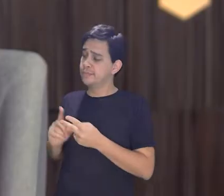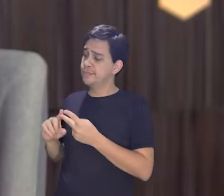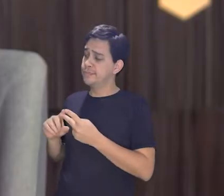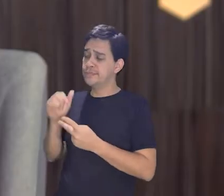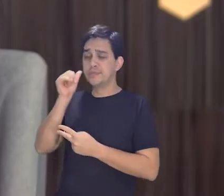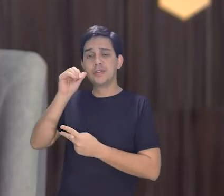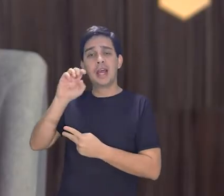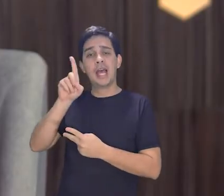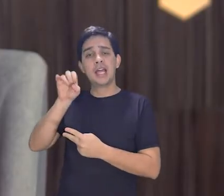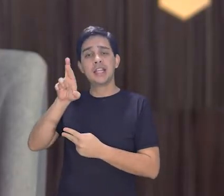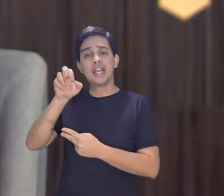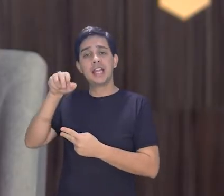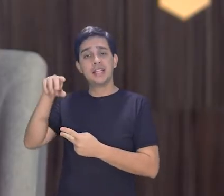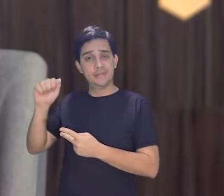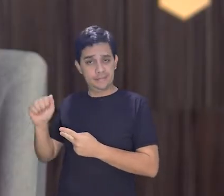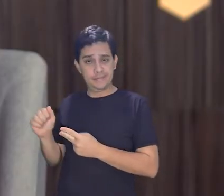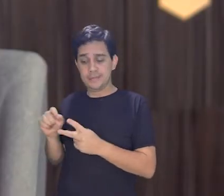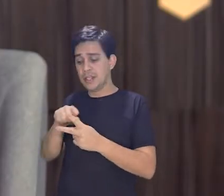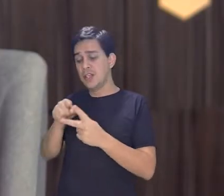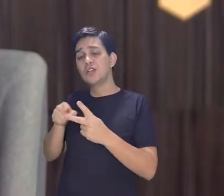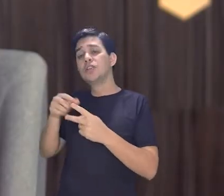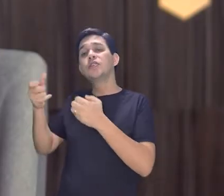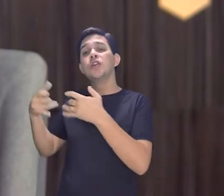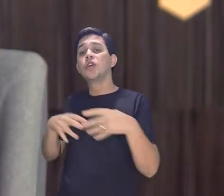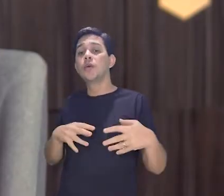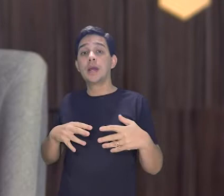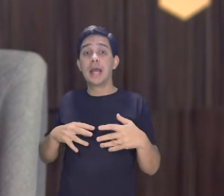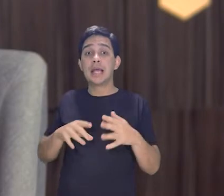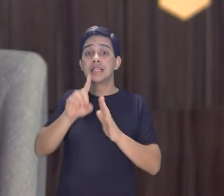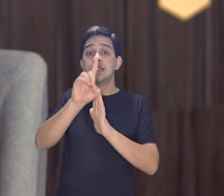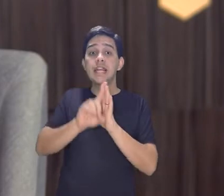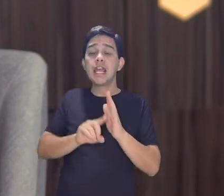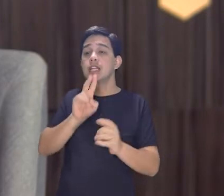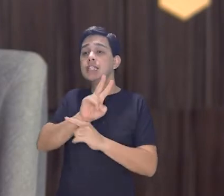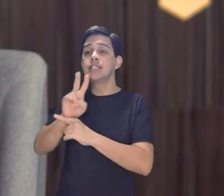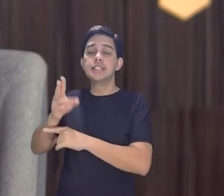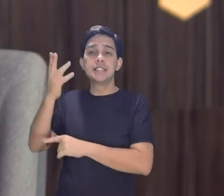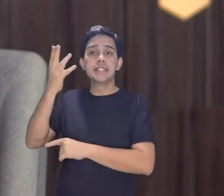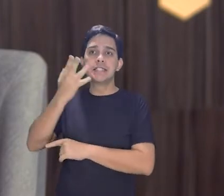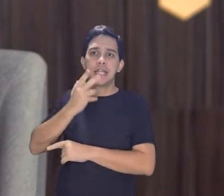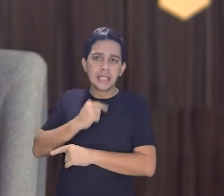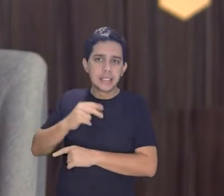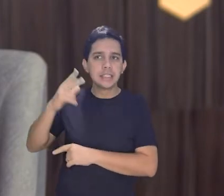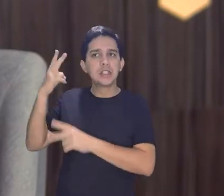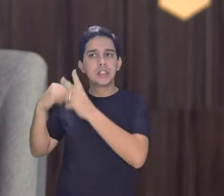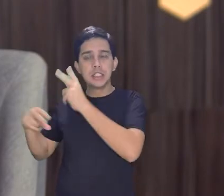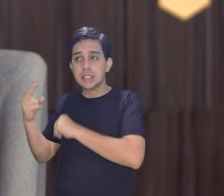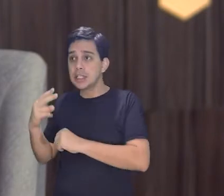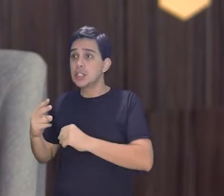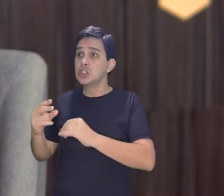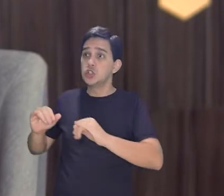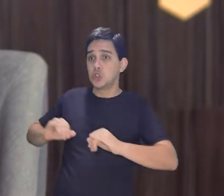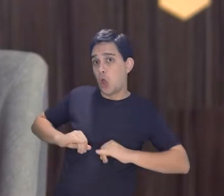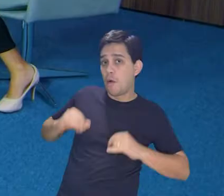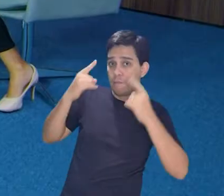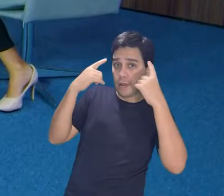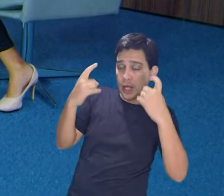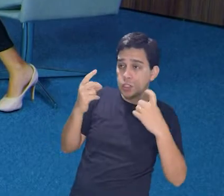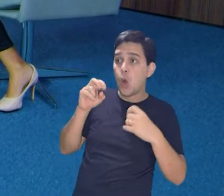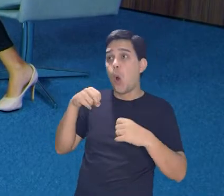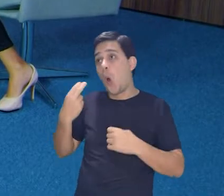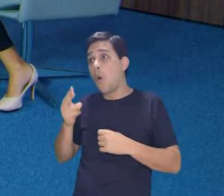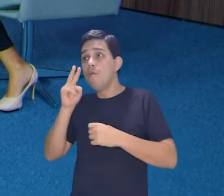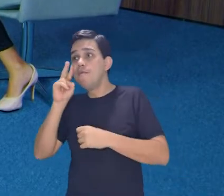sobre o sistema de garantia de direitos da criança e do adolescente vítima ou testemunha de violência. Doutor